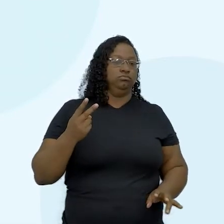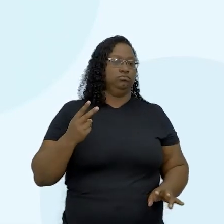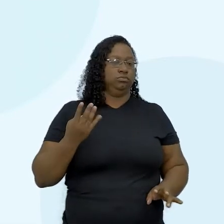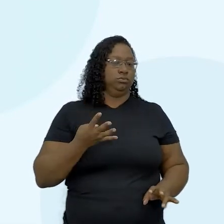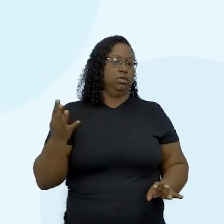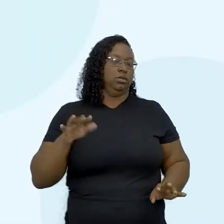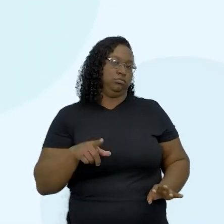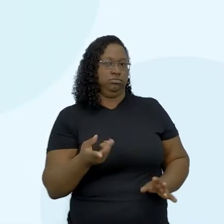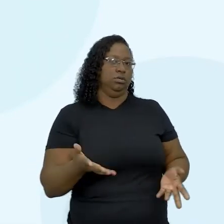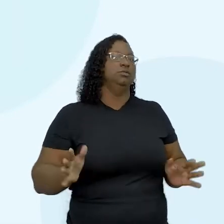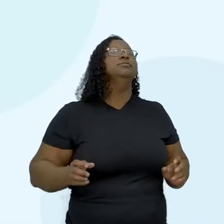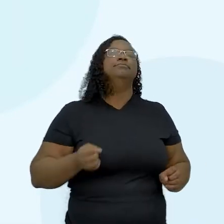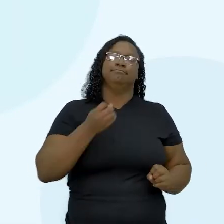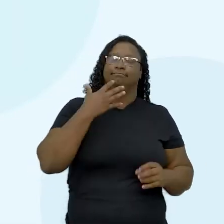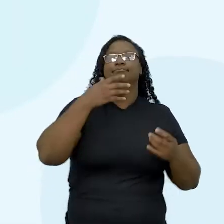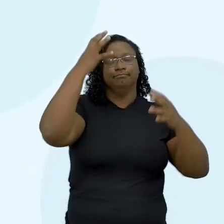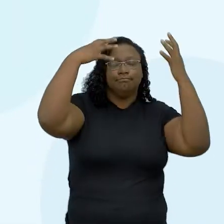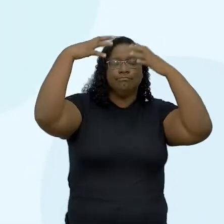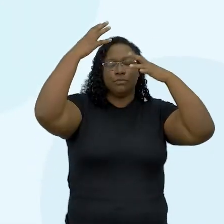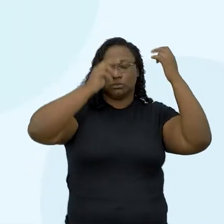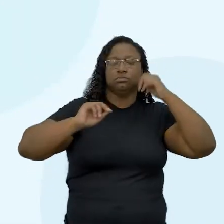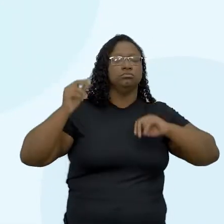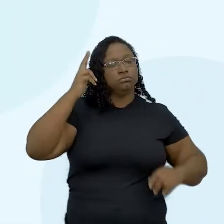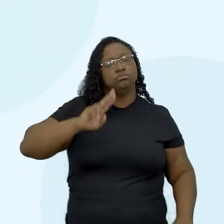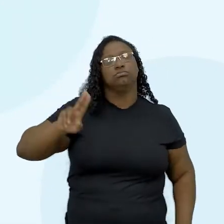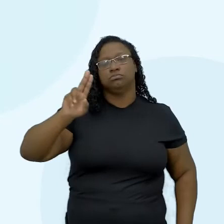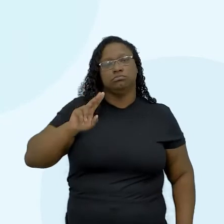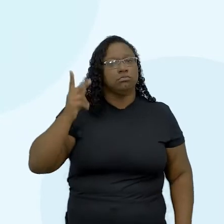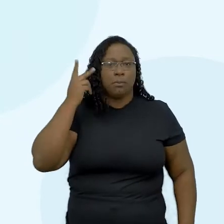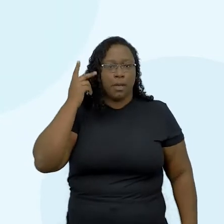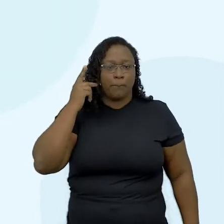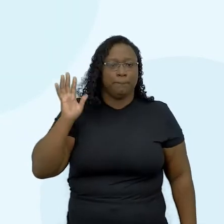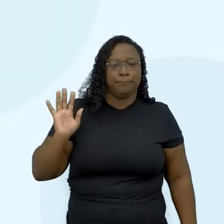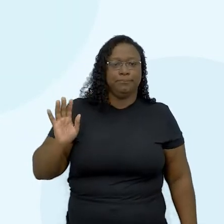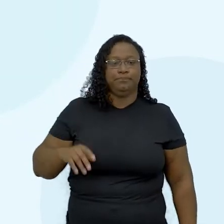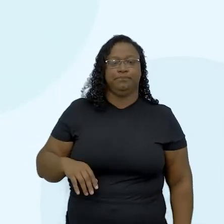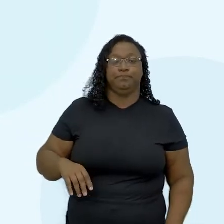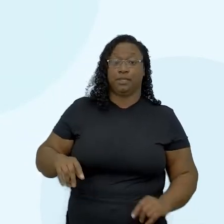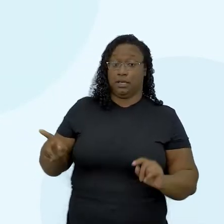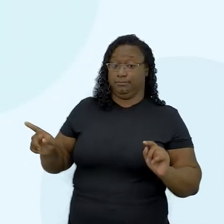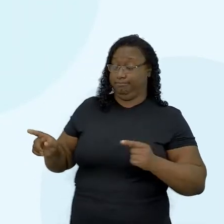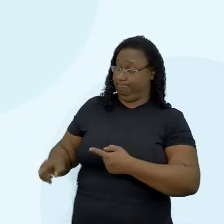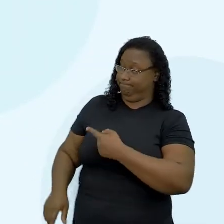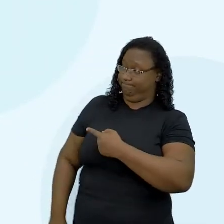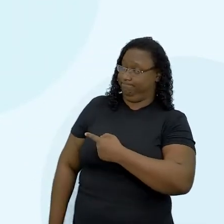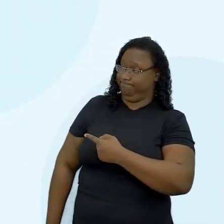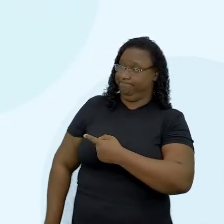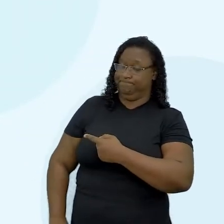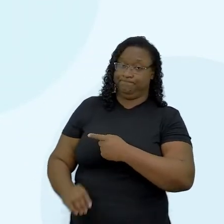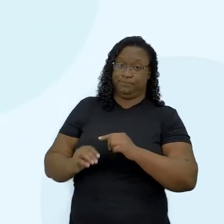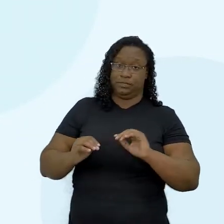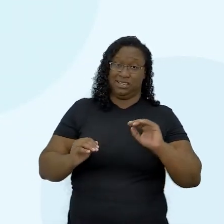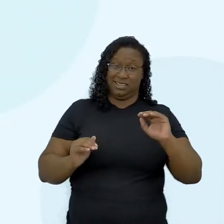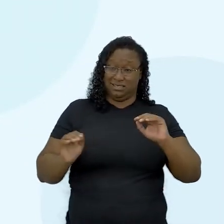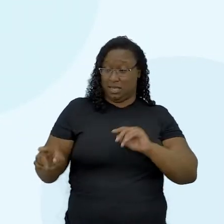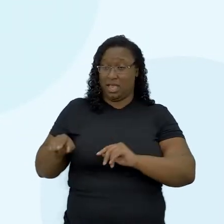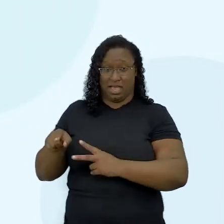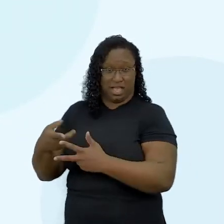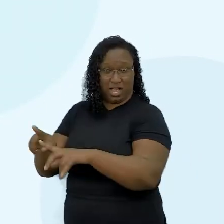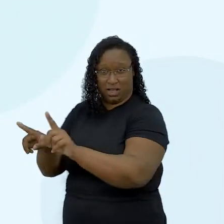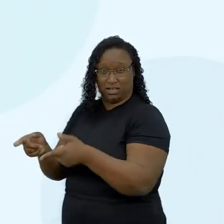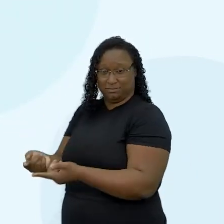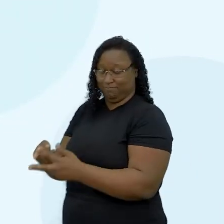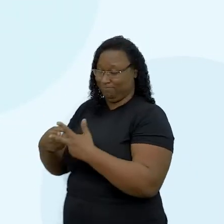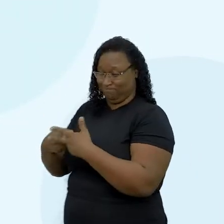lá no aquecedor dela, tava com uma vazão muito alta, ele tava com um problema e o aparelho consumiu uma eletricidade